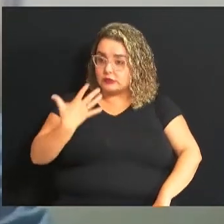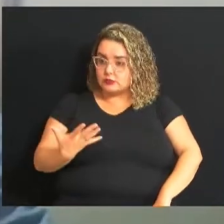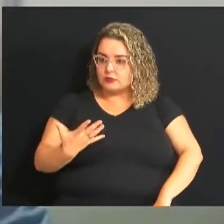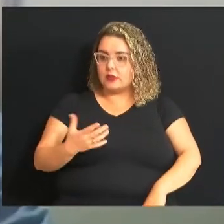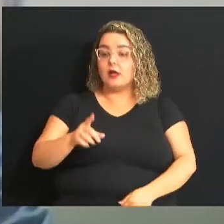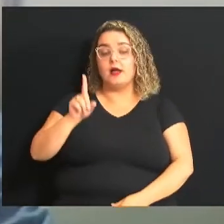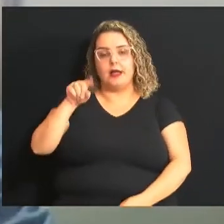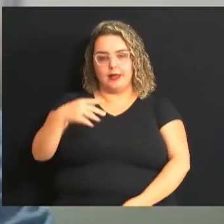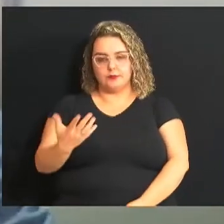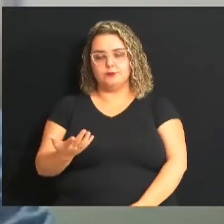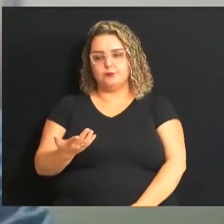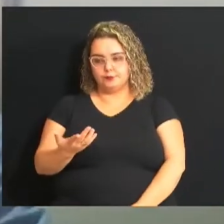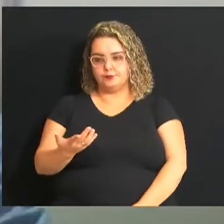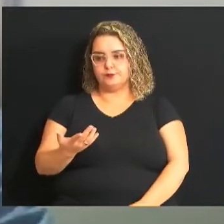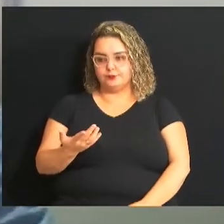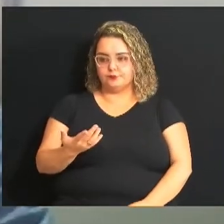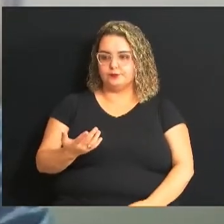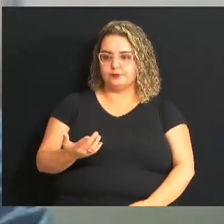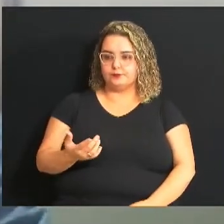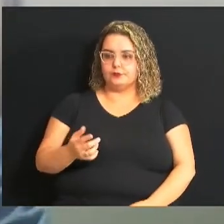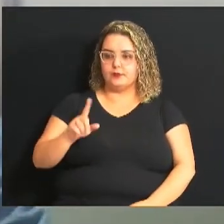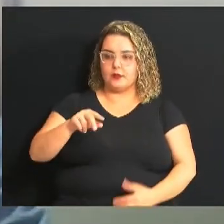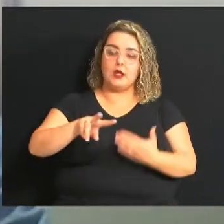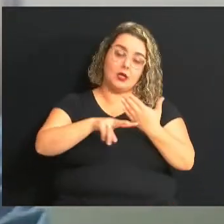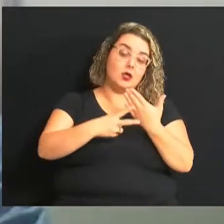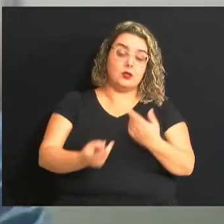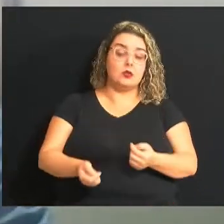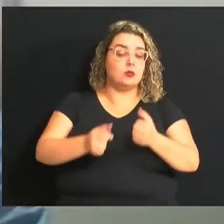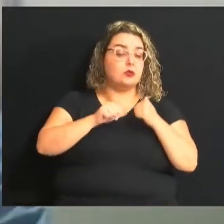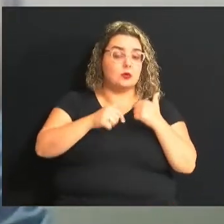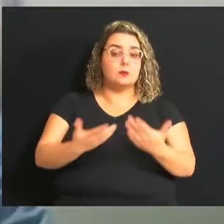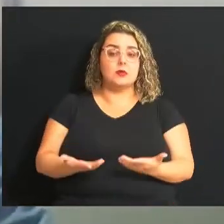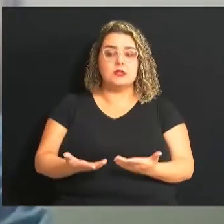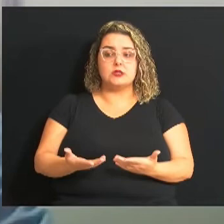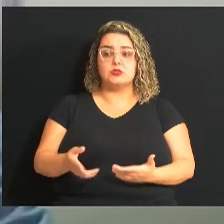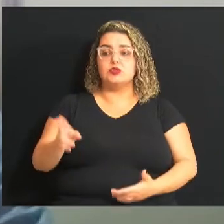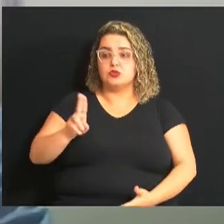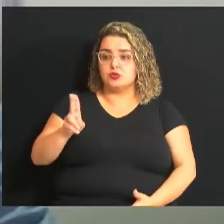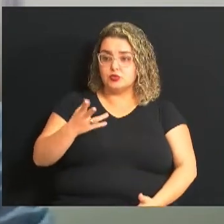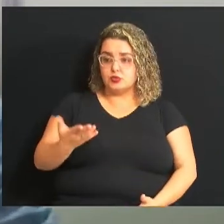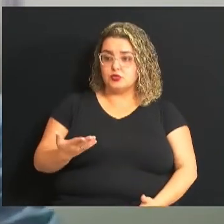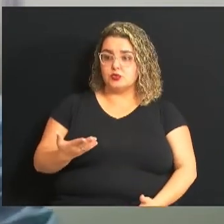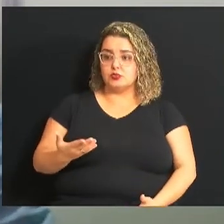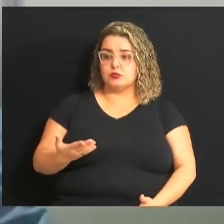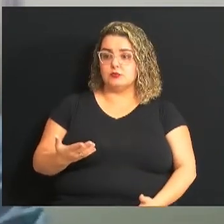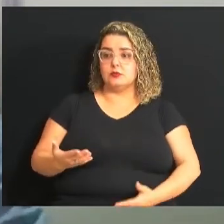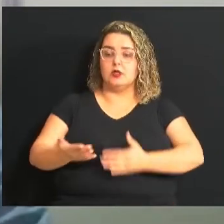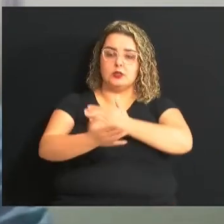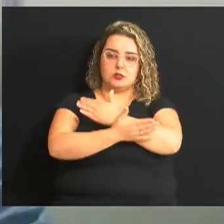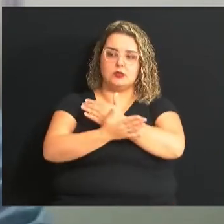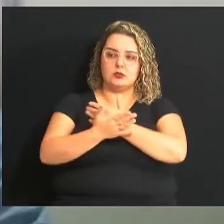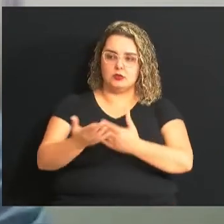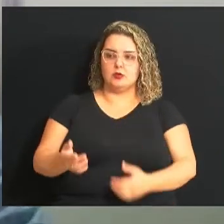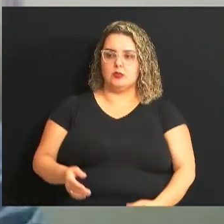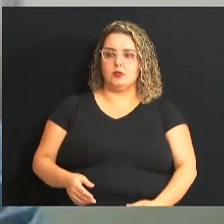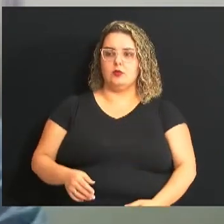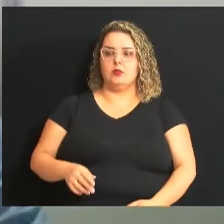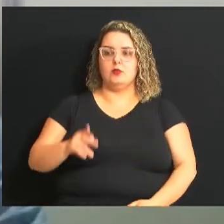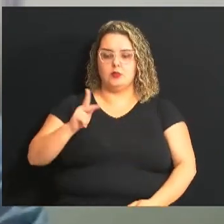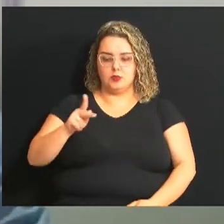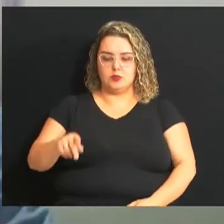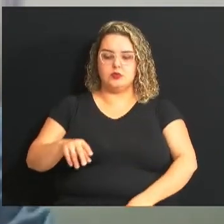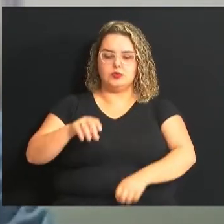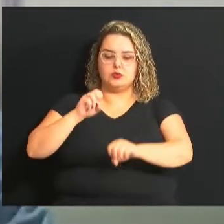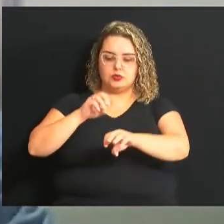Esse é um dos fatores, né, um dos benefícios que a gente usa muito ao nosso favor como profissional de educação física, que é a liberação